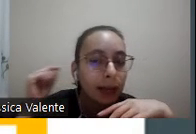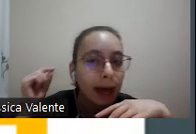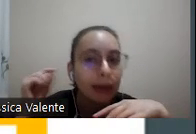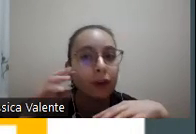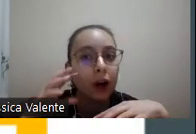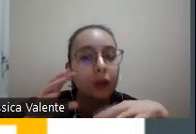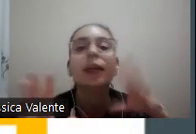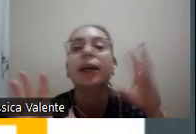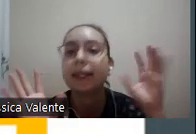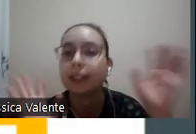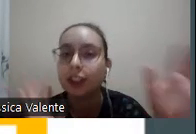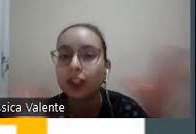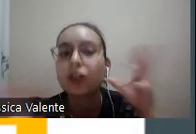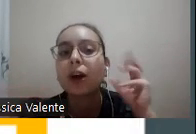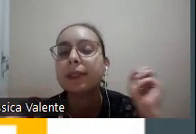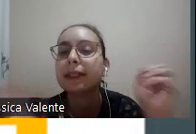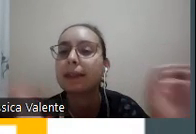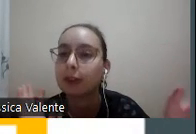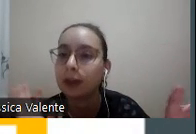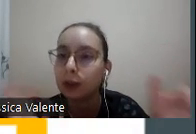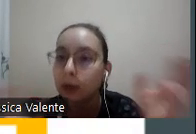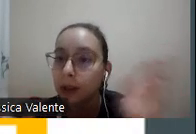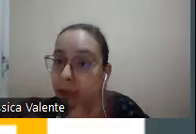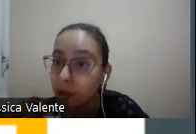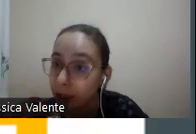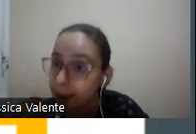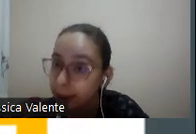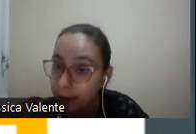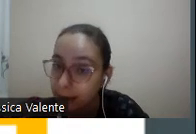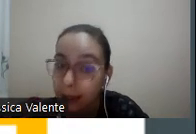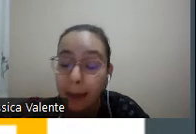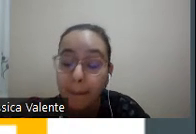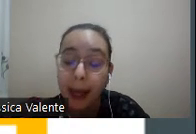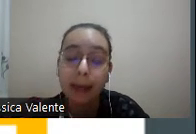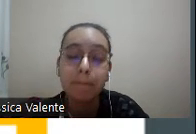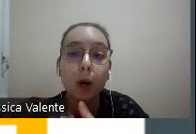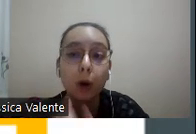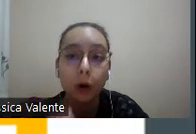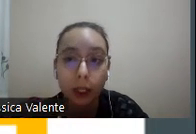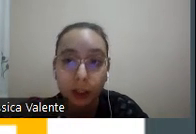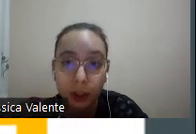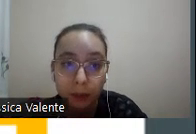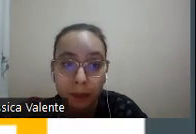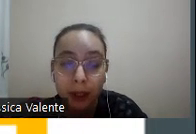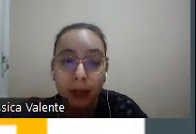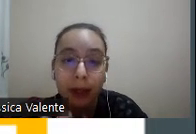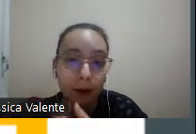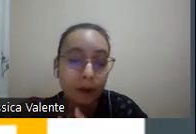som, vai lá e volta, e a gente descobre se essa pessoa é surda ou não de nascença. Mas